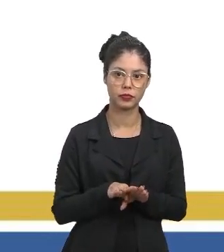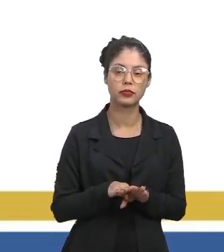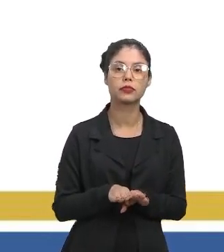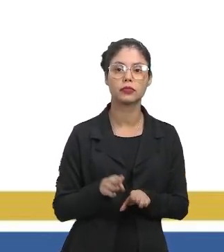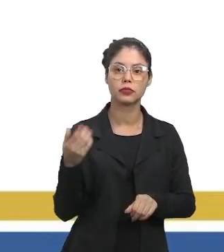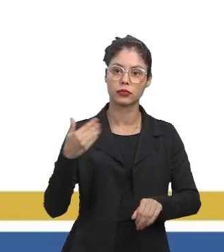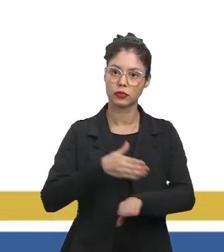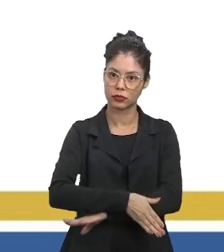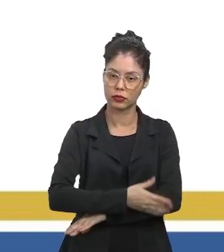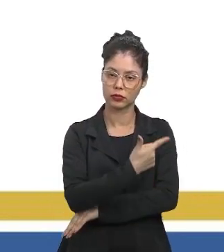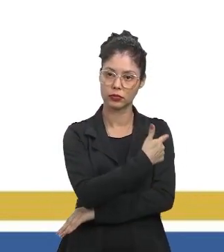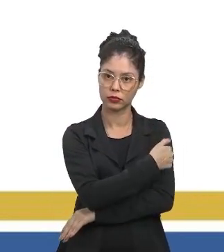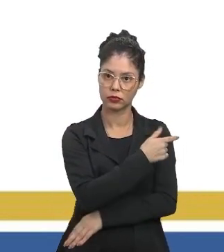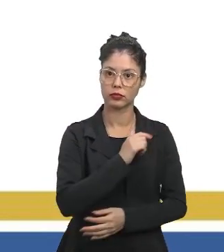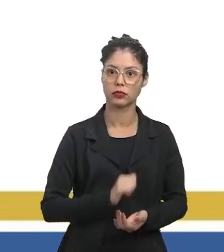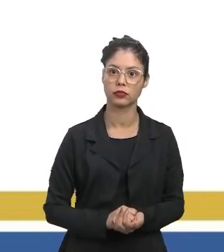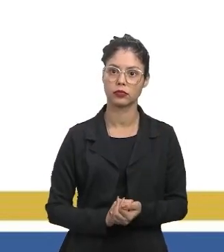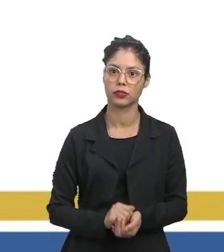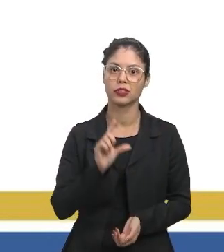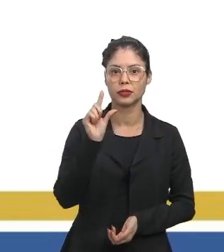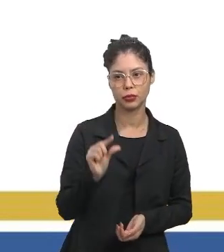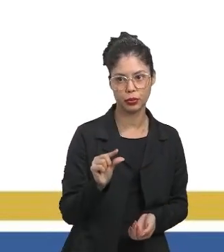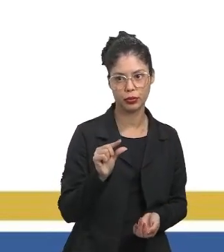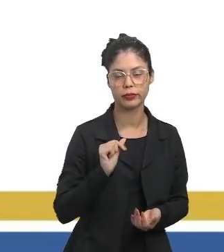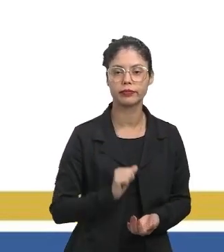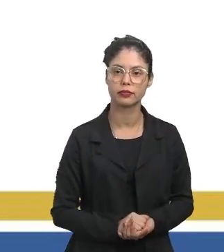vacina, só que enfraquecido.